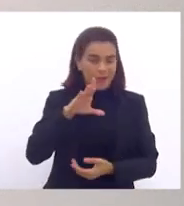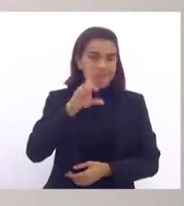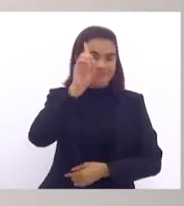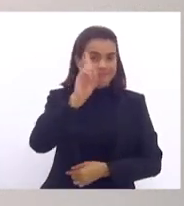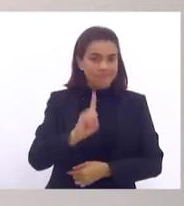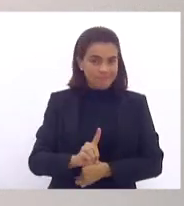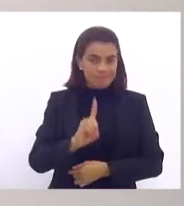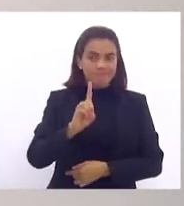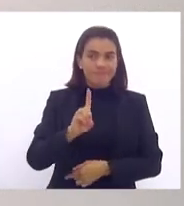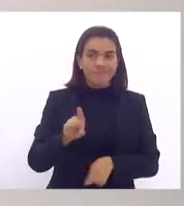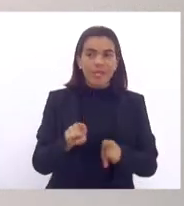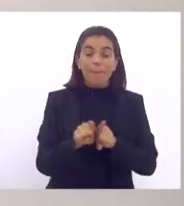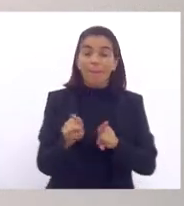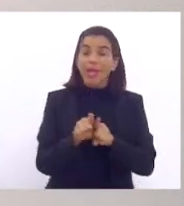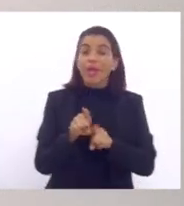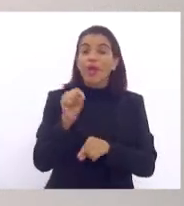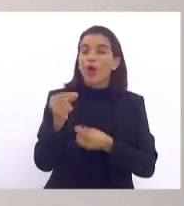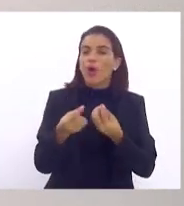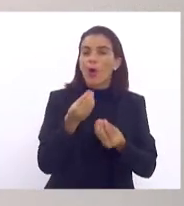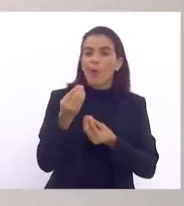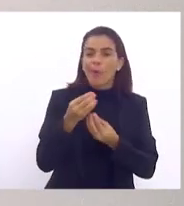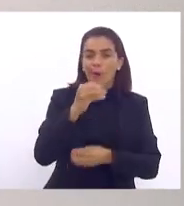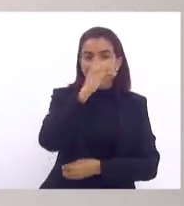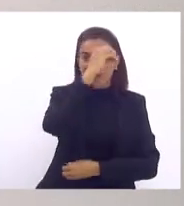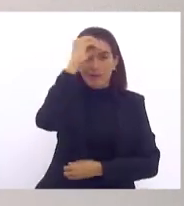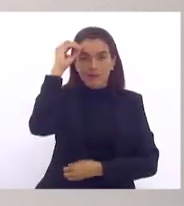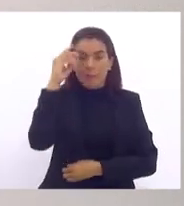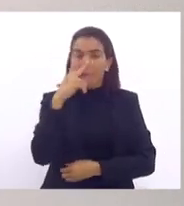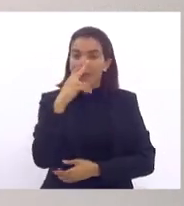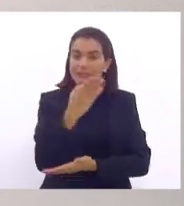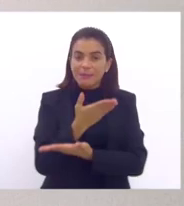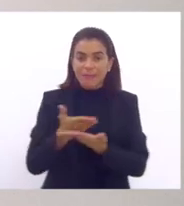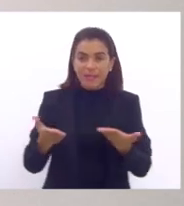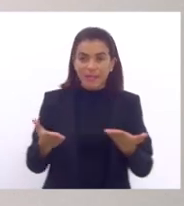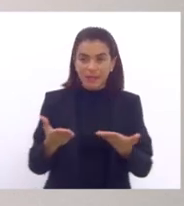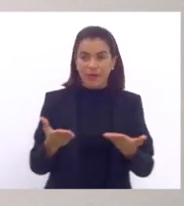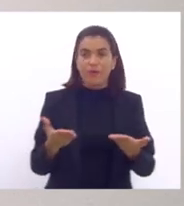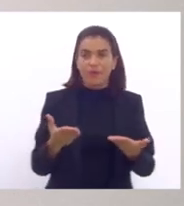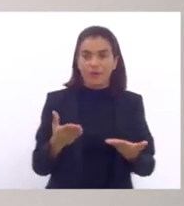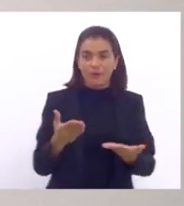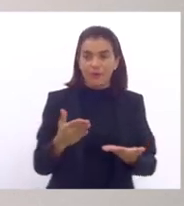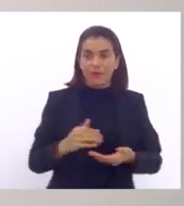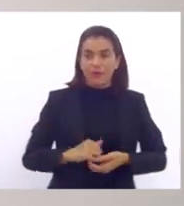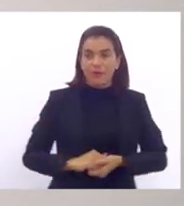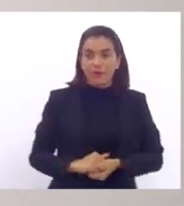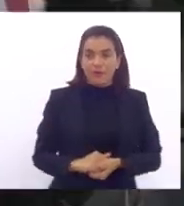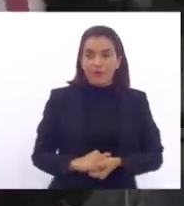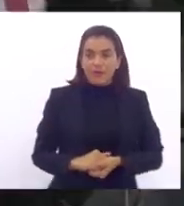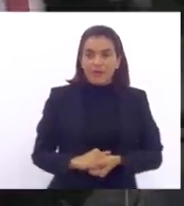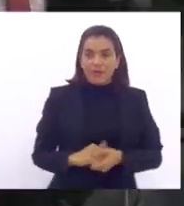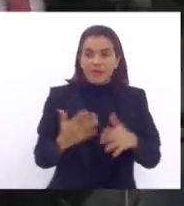princípio da inocência que parece que se perdeu nesse país muito obrigado um bom